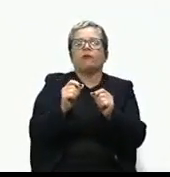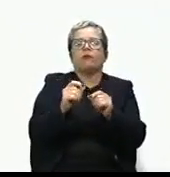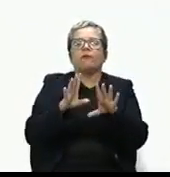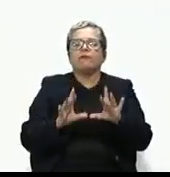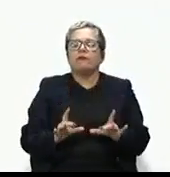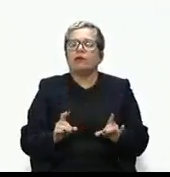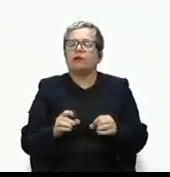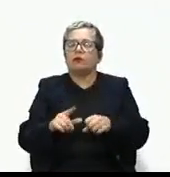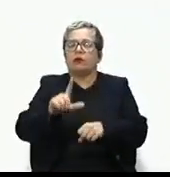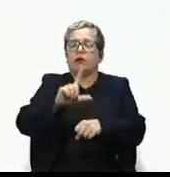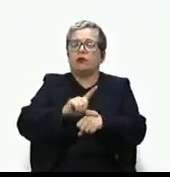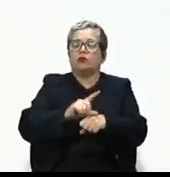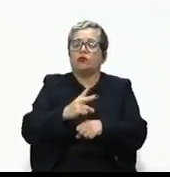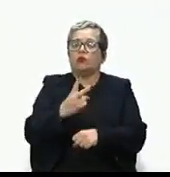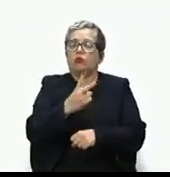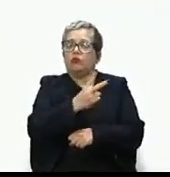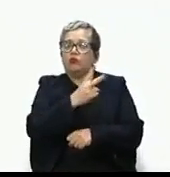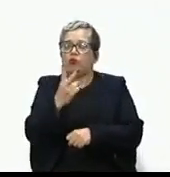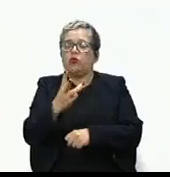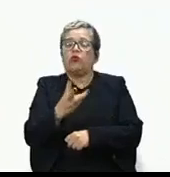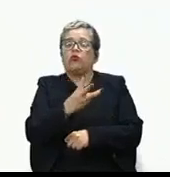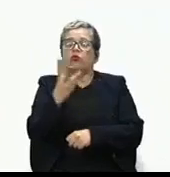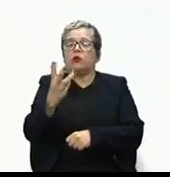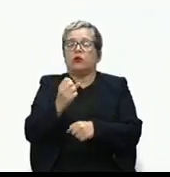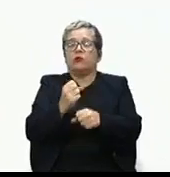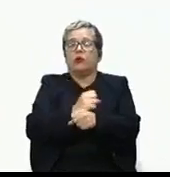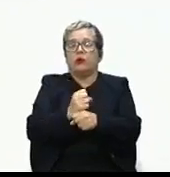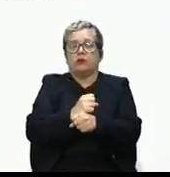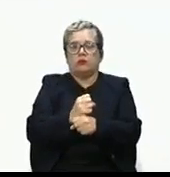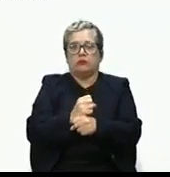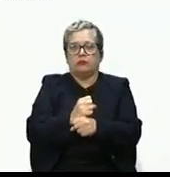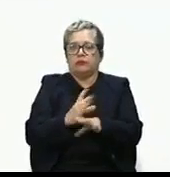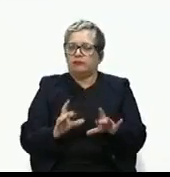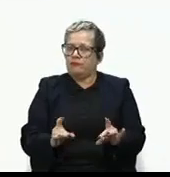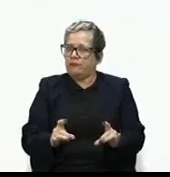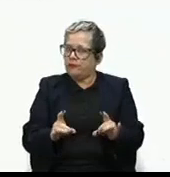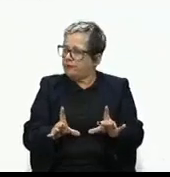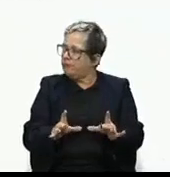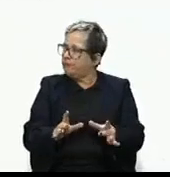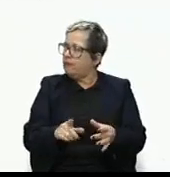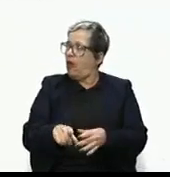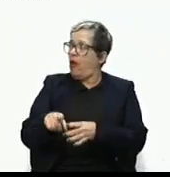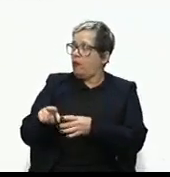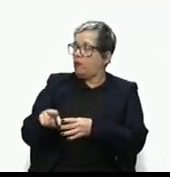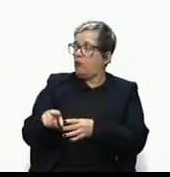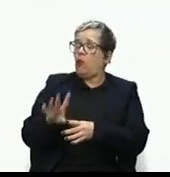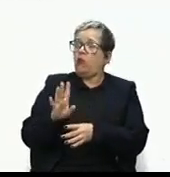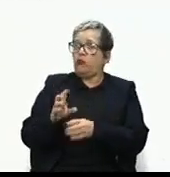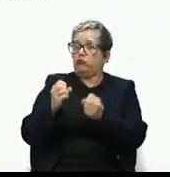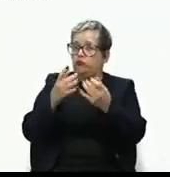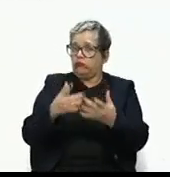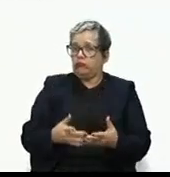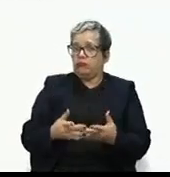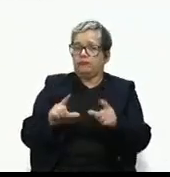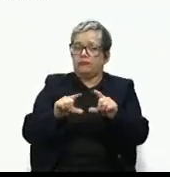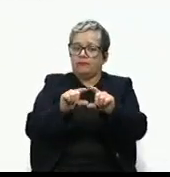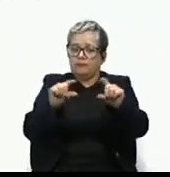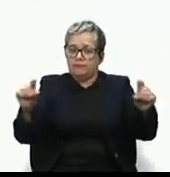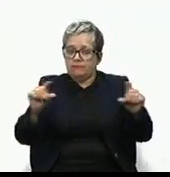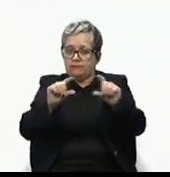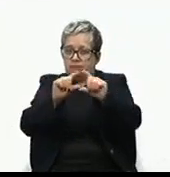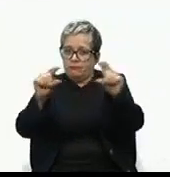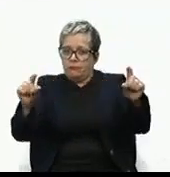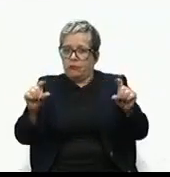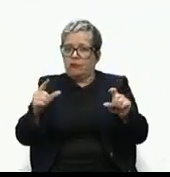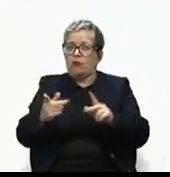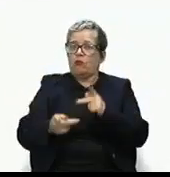faturamento da loja 2 no 3º ano de funcionamento? Então, aqui, como eu disse, as linhas